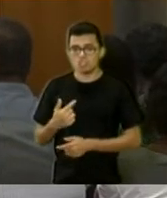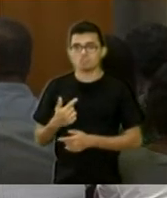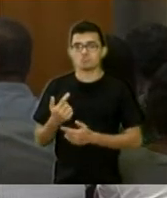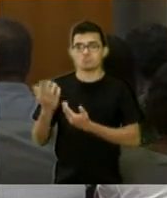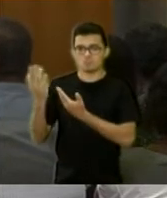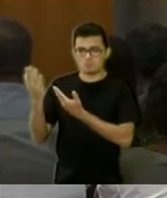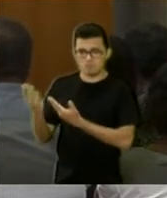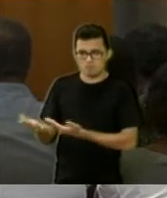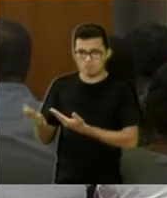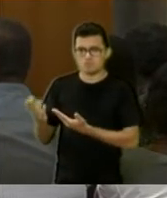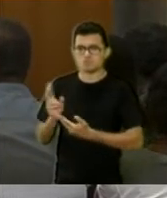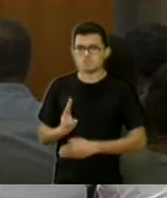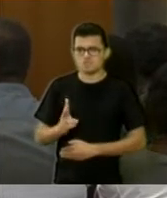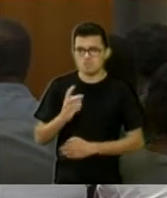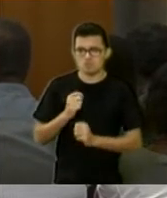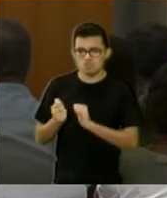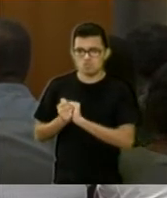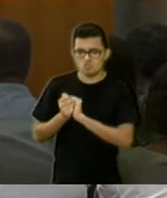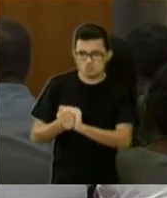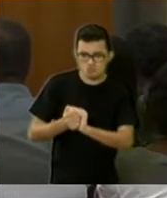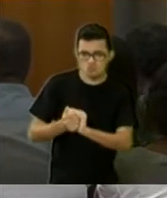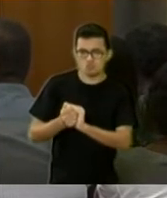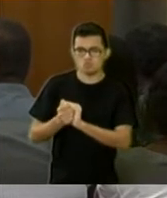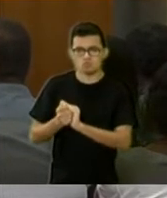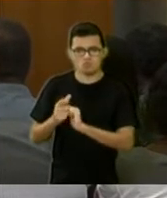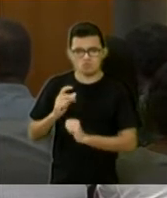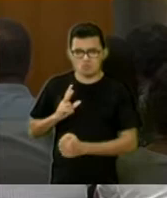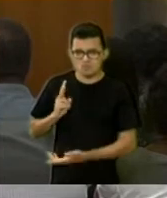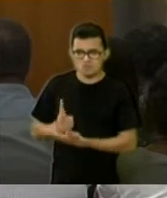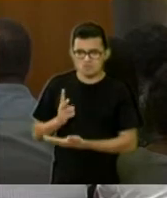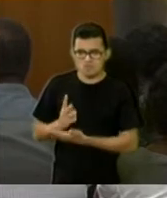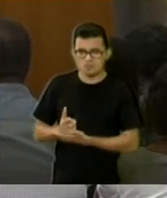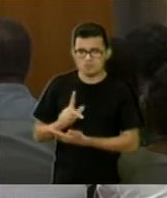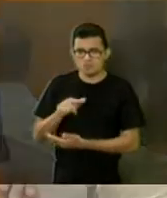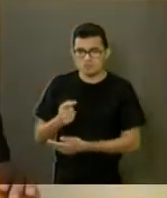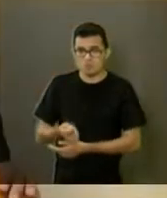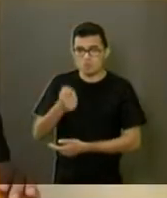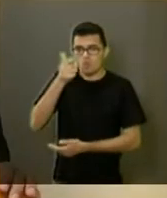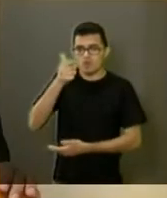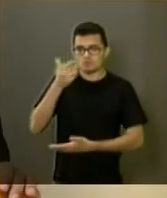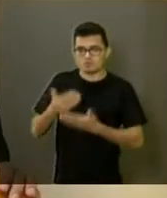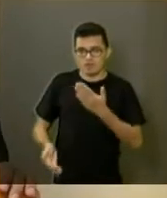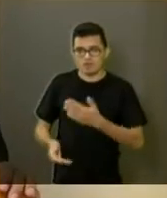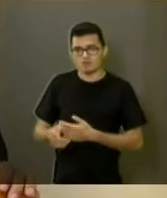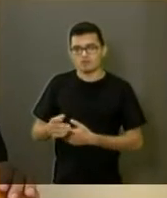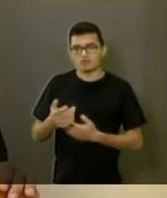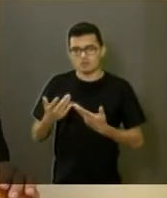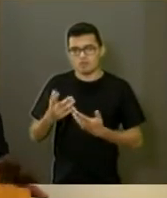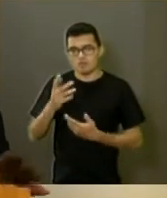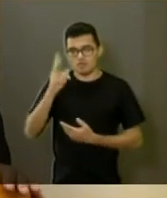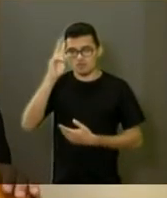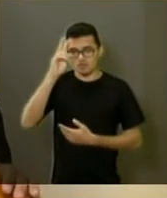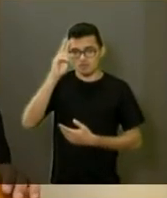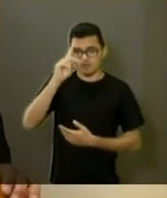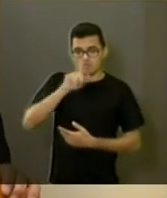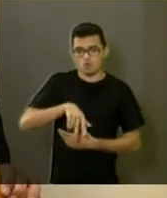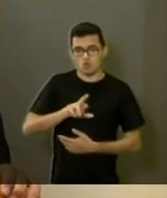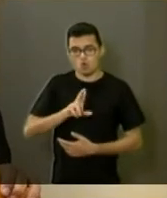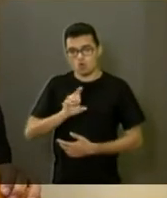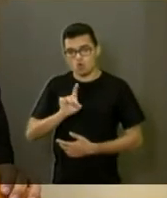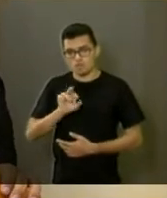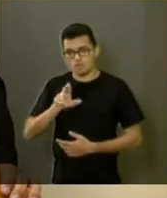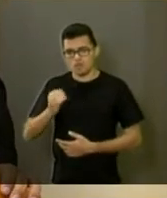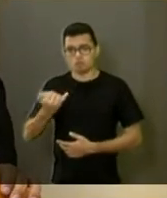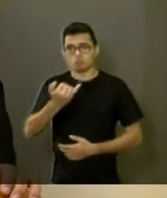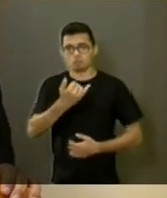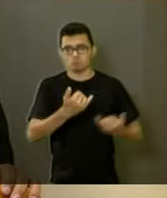junto com o Pierre, nos acompanhando, quase que escapa dessa. Ainda bem que o Rodrigo veio falar comigo, falou uma pessoa, a hora que